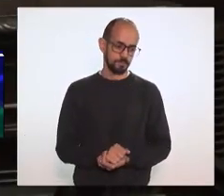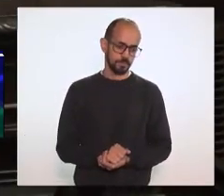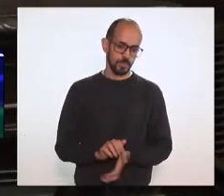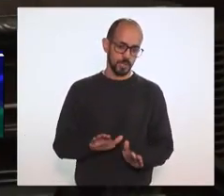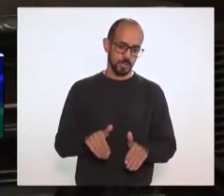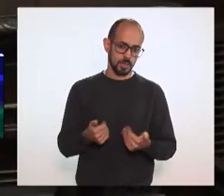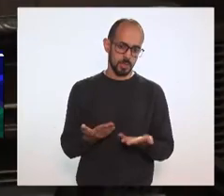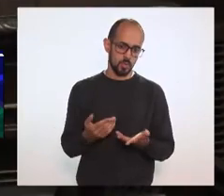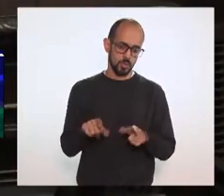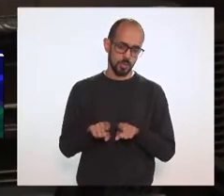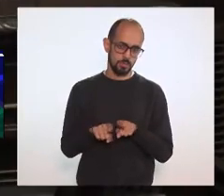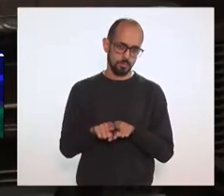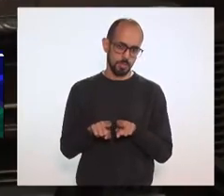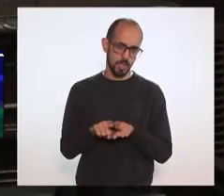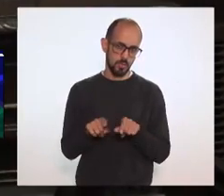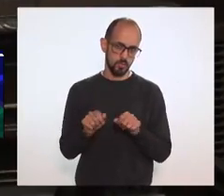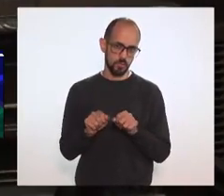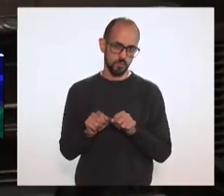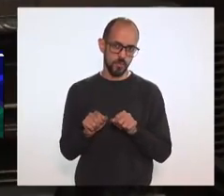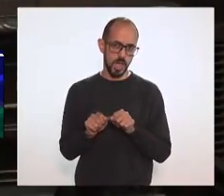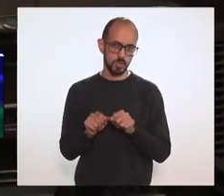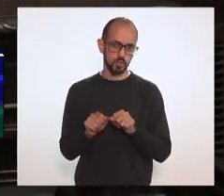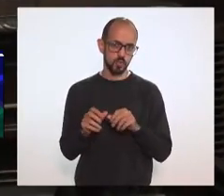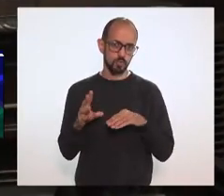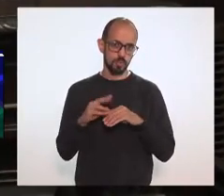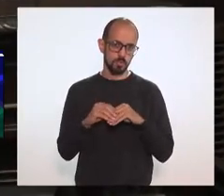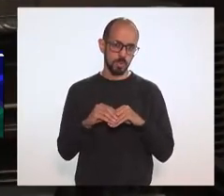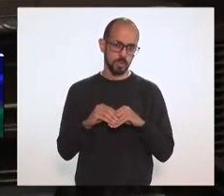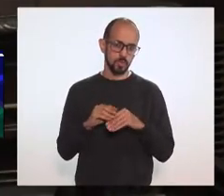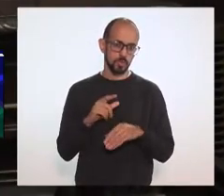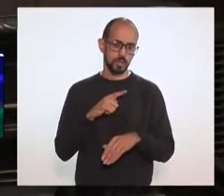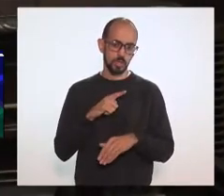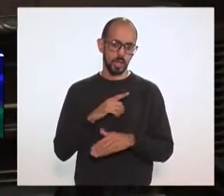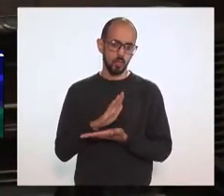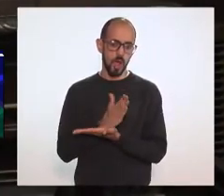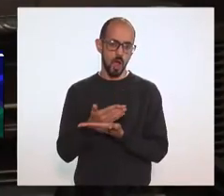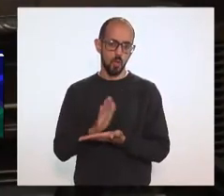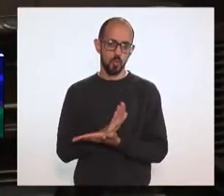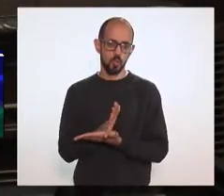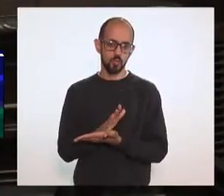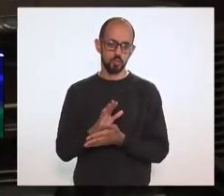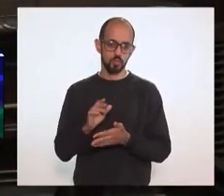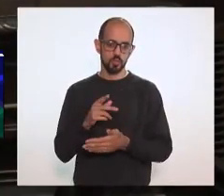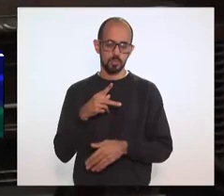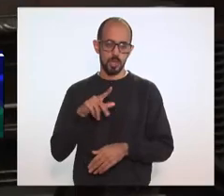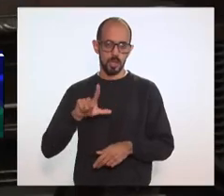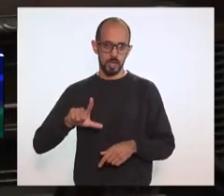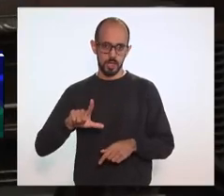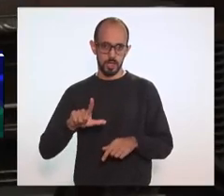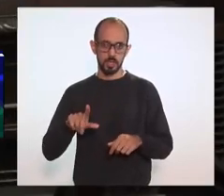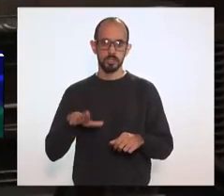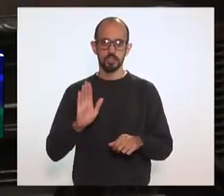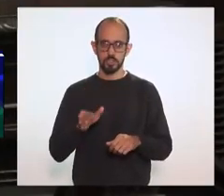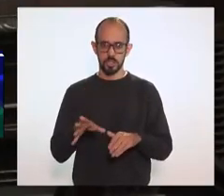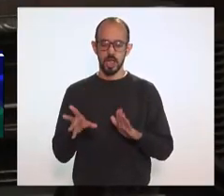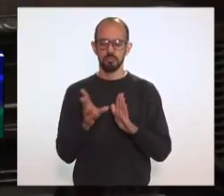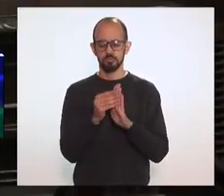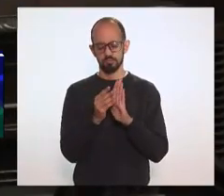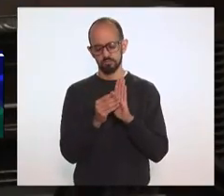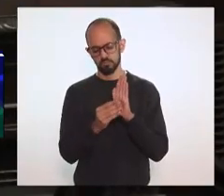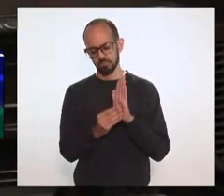também faço aqui um adendo importante. Tenho alguns projetos de leis protocolados no sentido